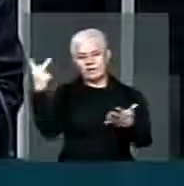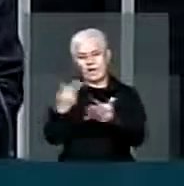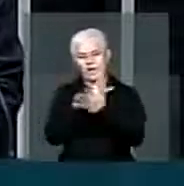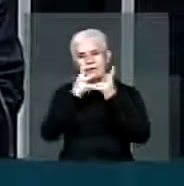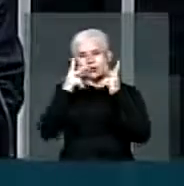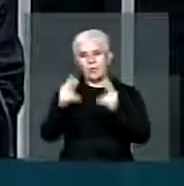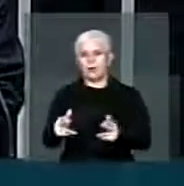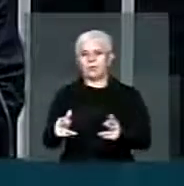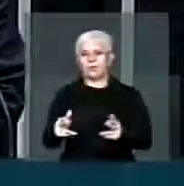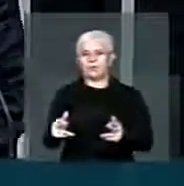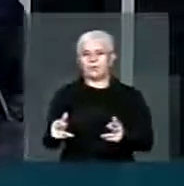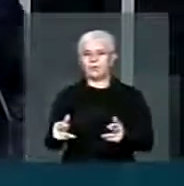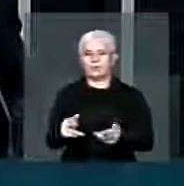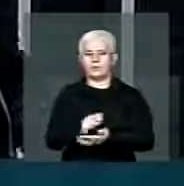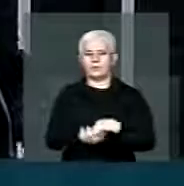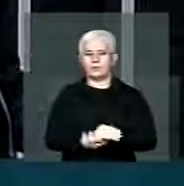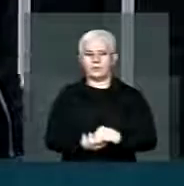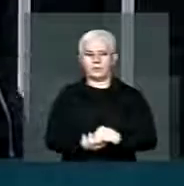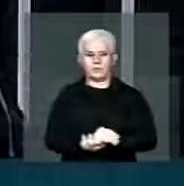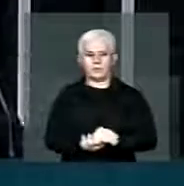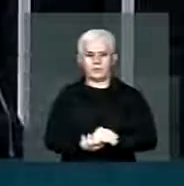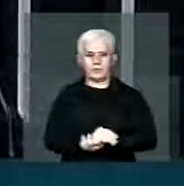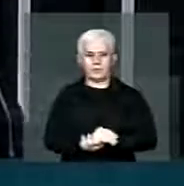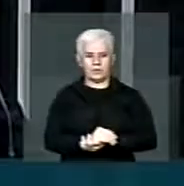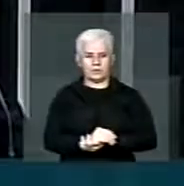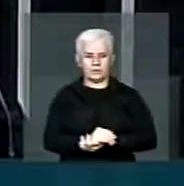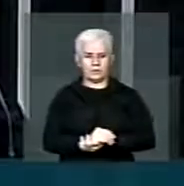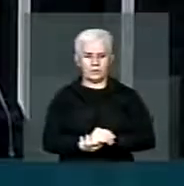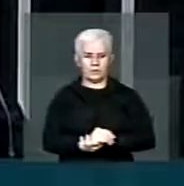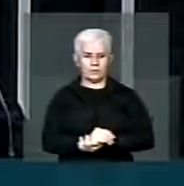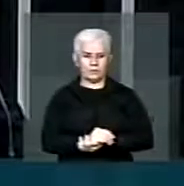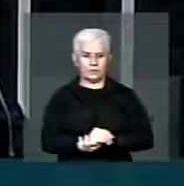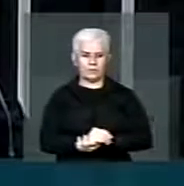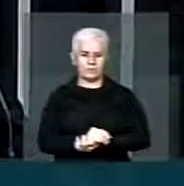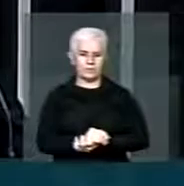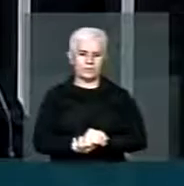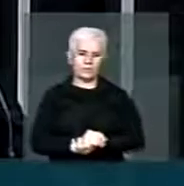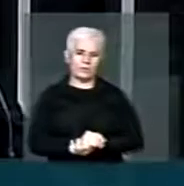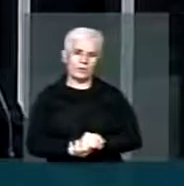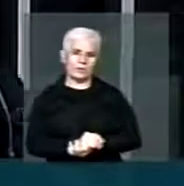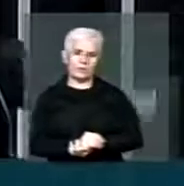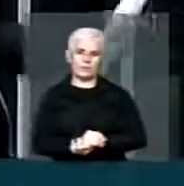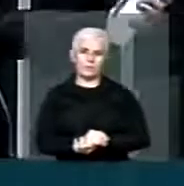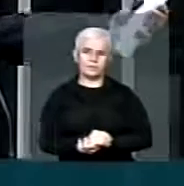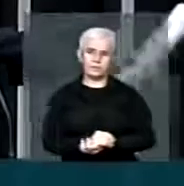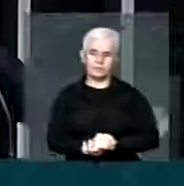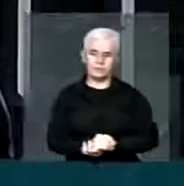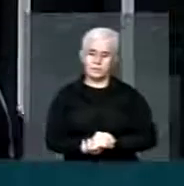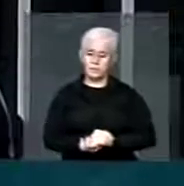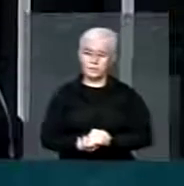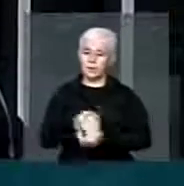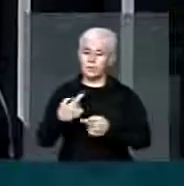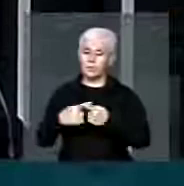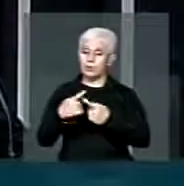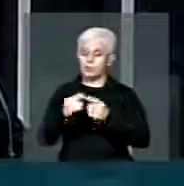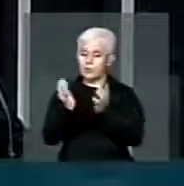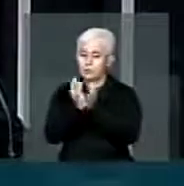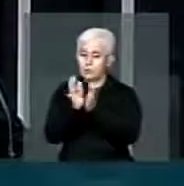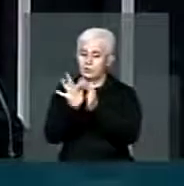como essa, a dor desses familiares, desses amigos, que até hoje buscam uma